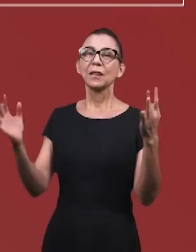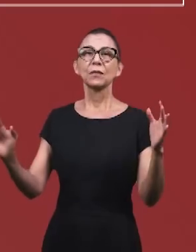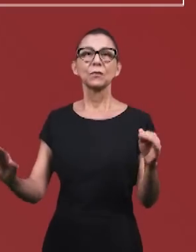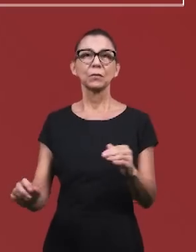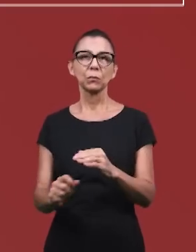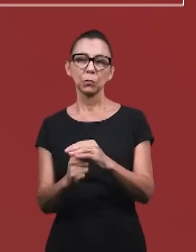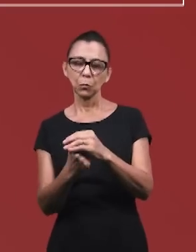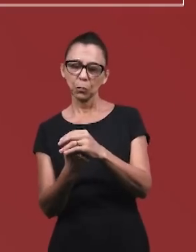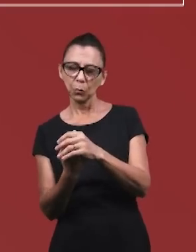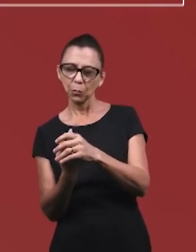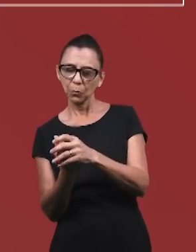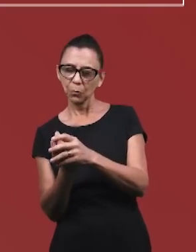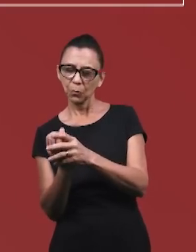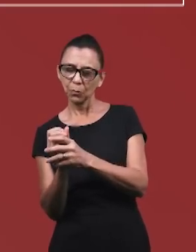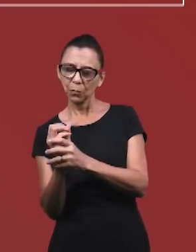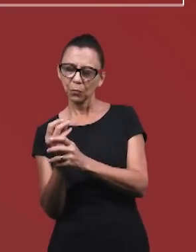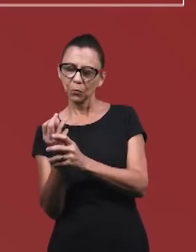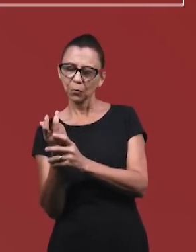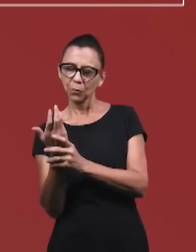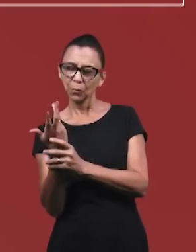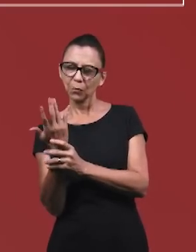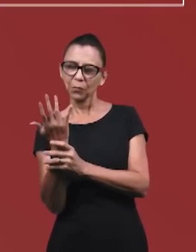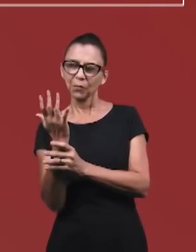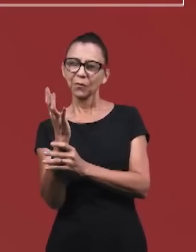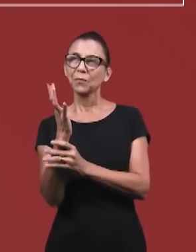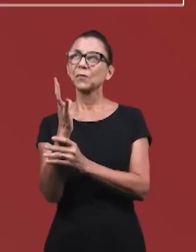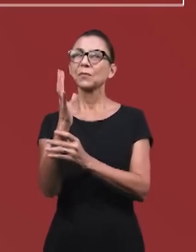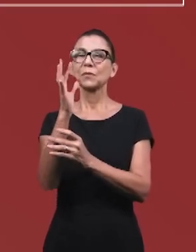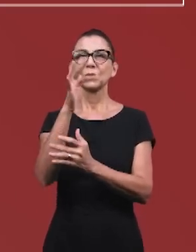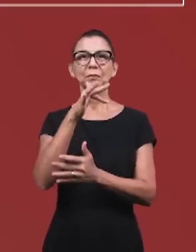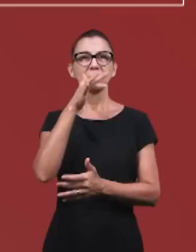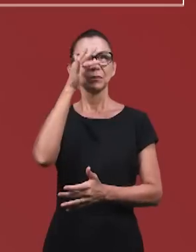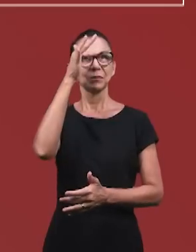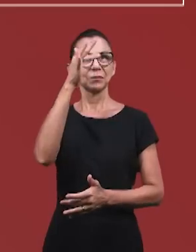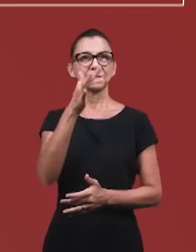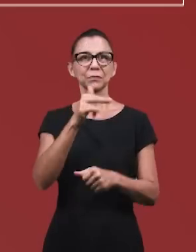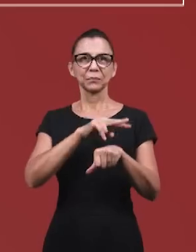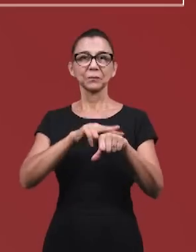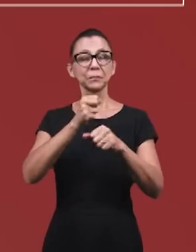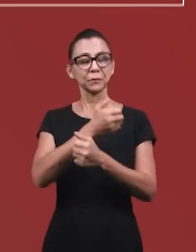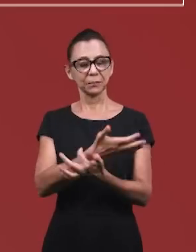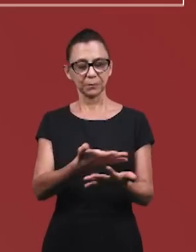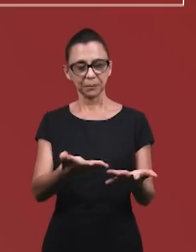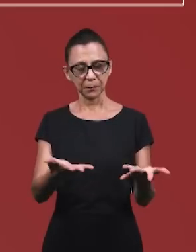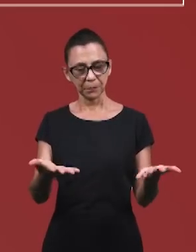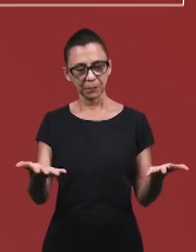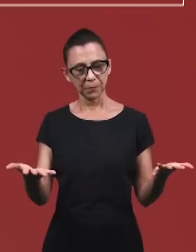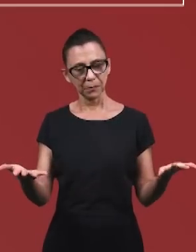Como uma flor pequena em teu